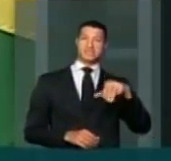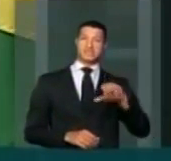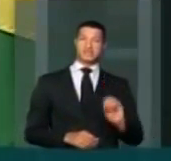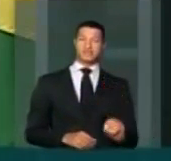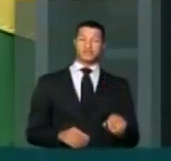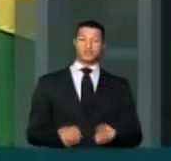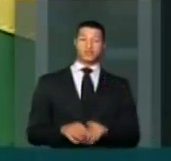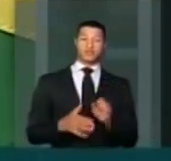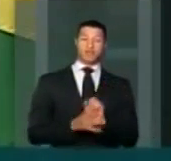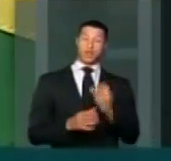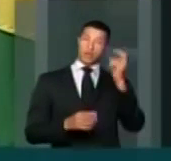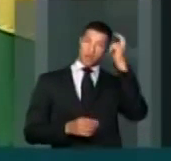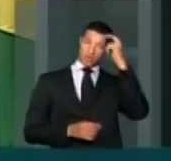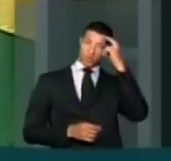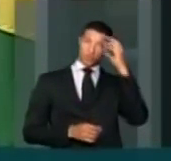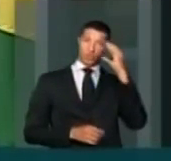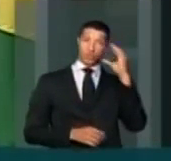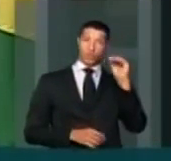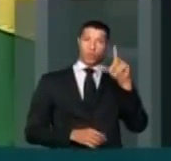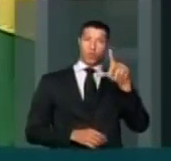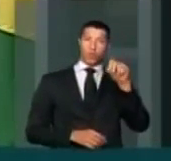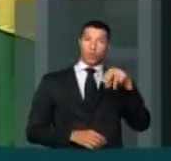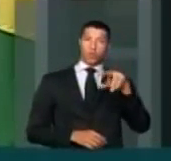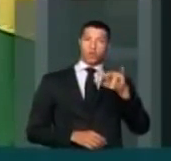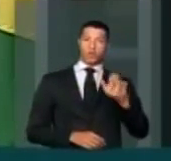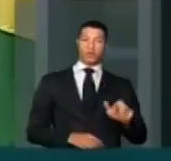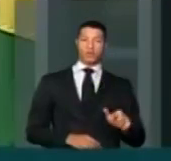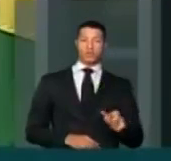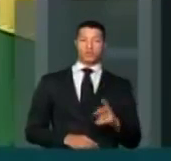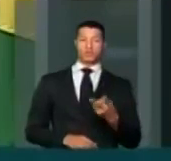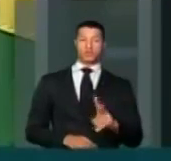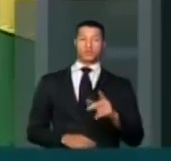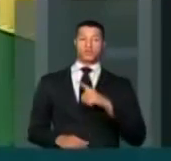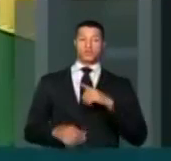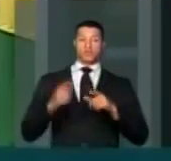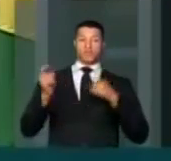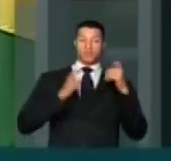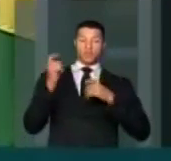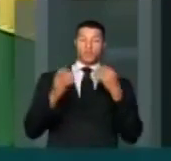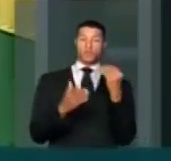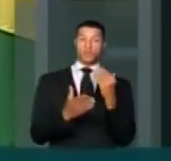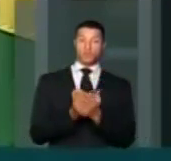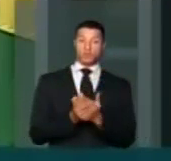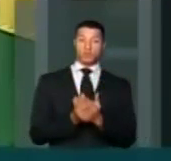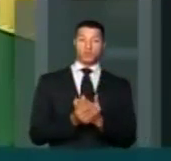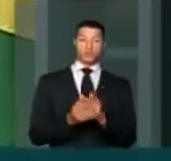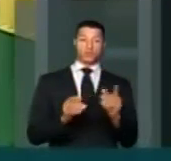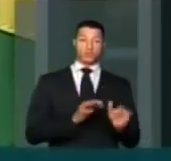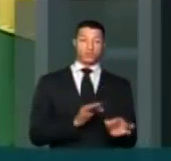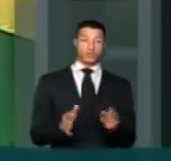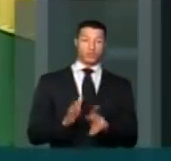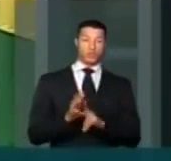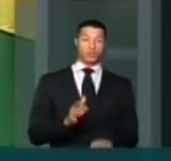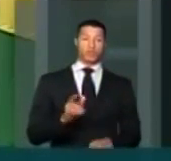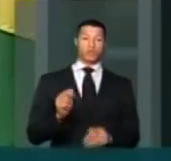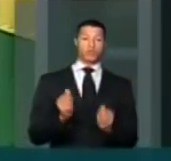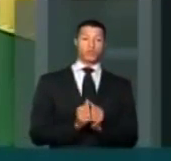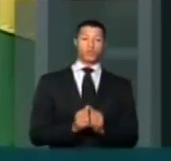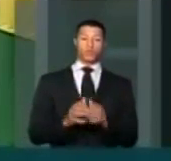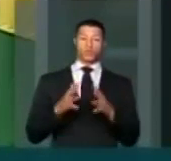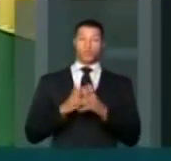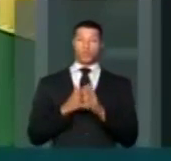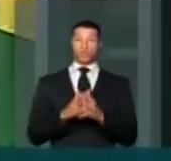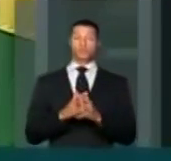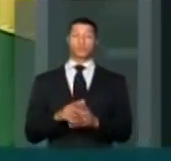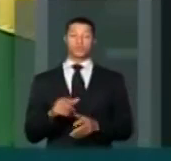que, herdado da cultura colonial lusitana, sempre esteve mais preocupado com o processo, com o procedimento, do que com o conflito